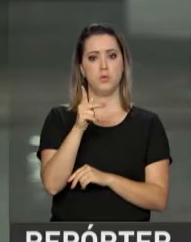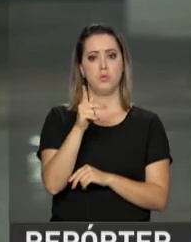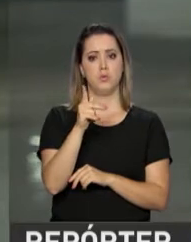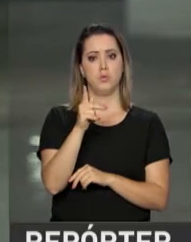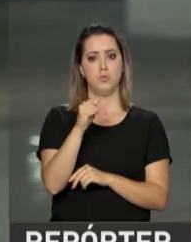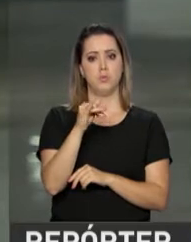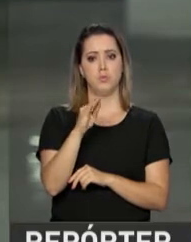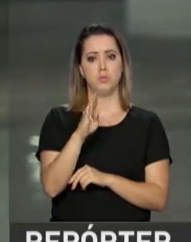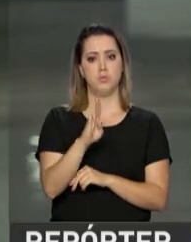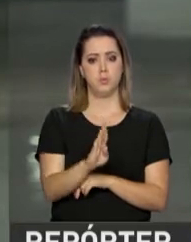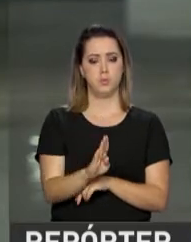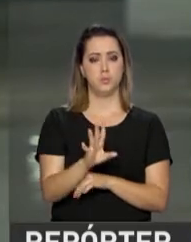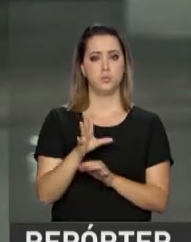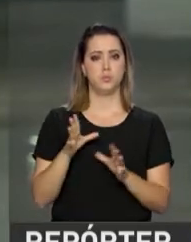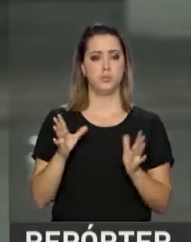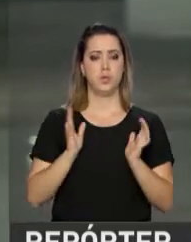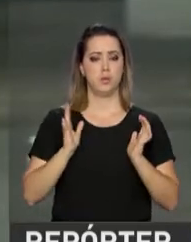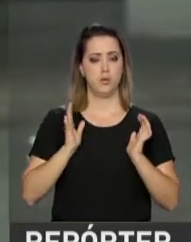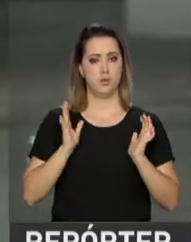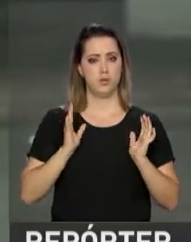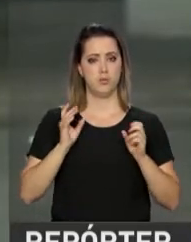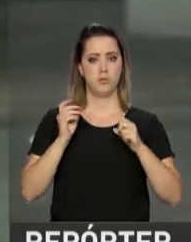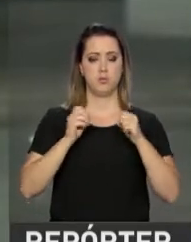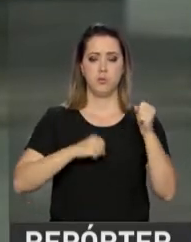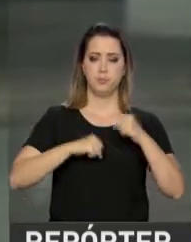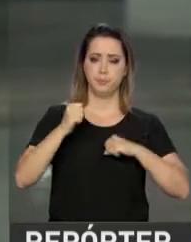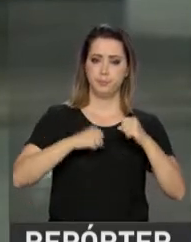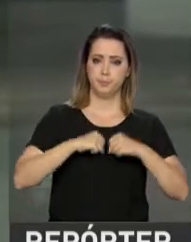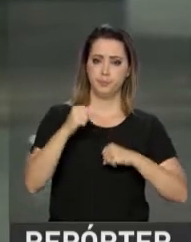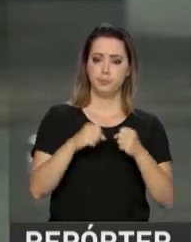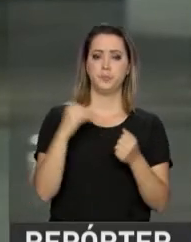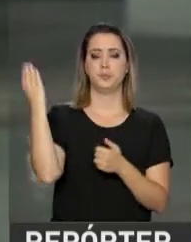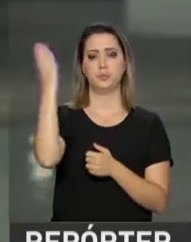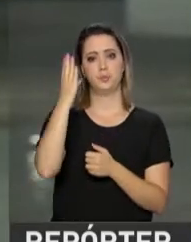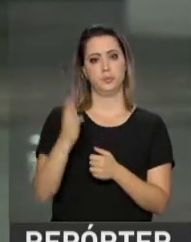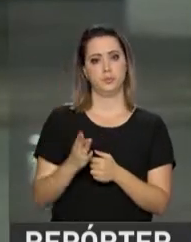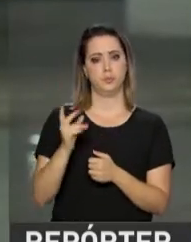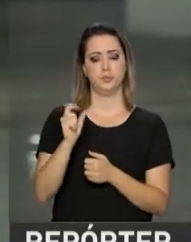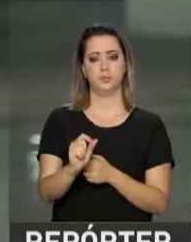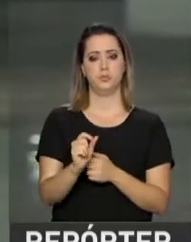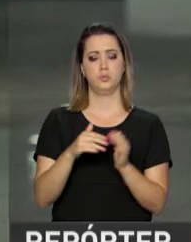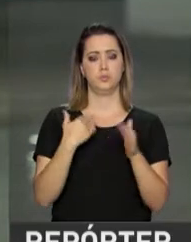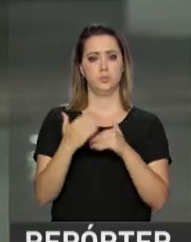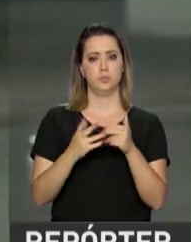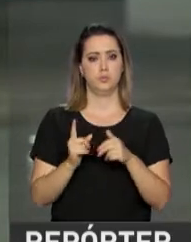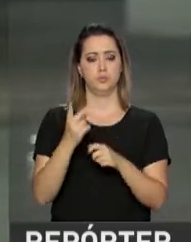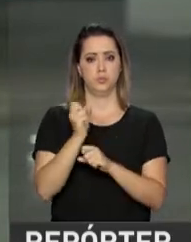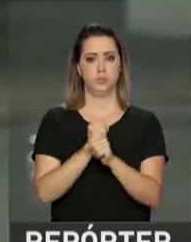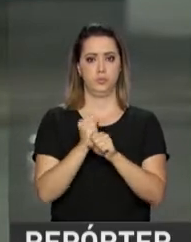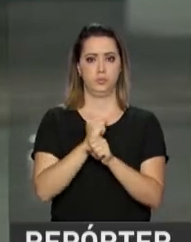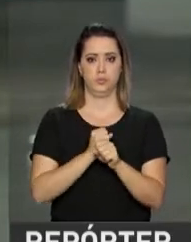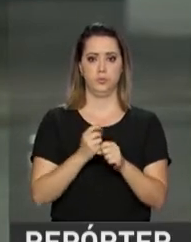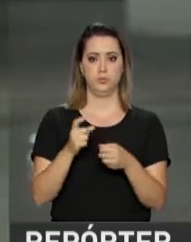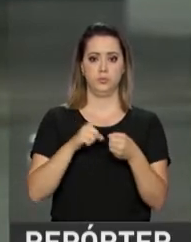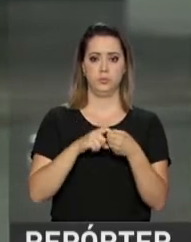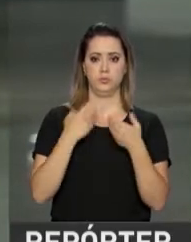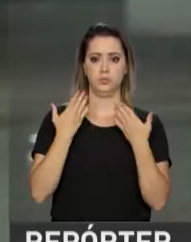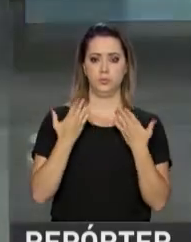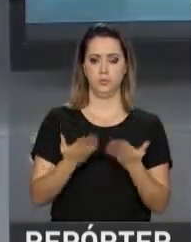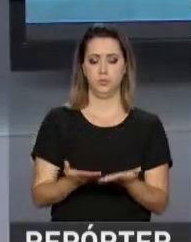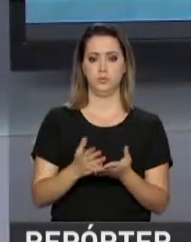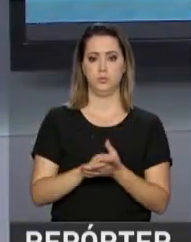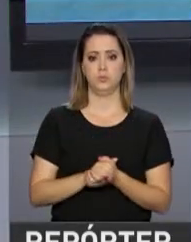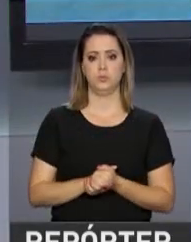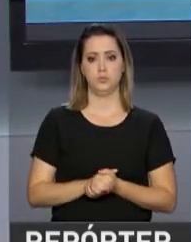bruto o conjunto de bens e serviços e riquezas produzidas pelo país no decorrer de um ano eu volto com você